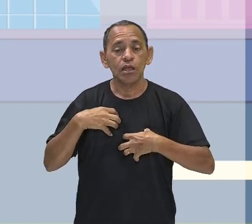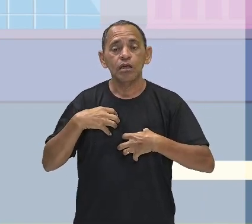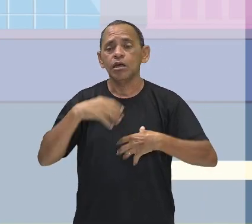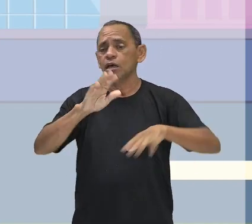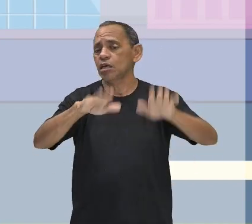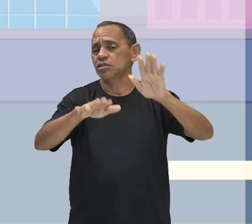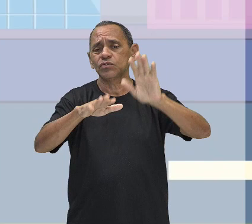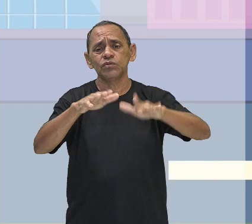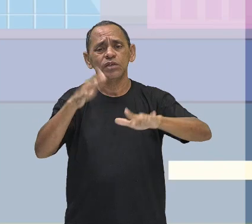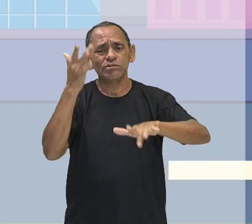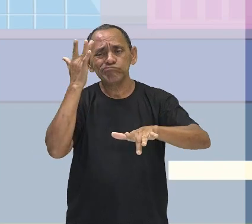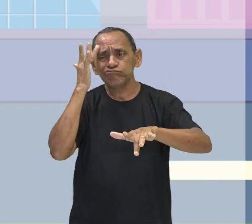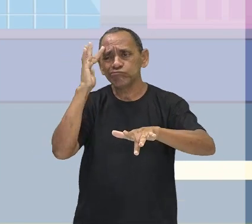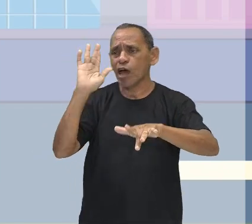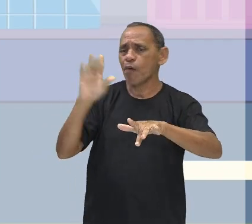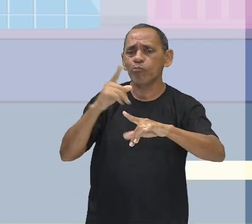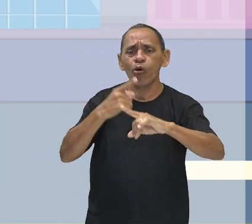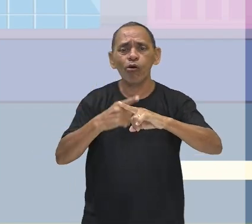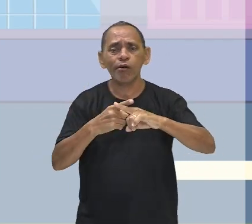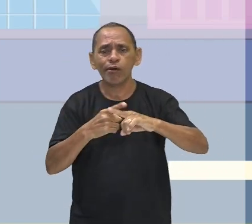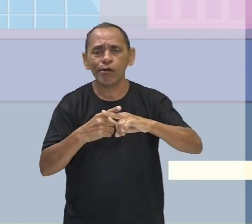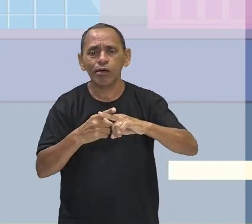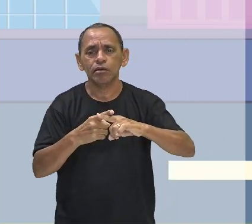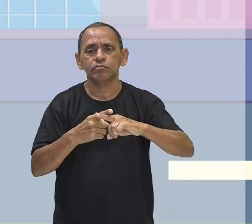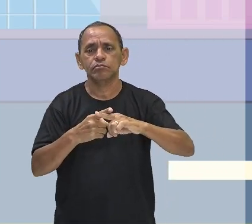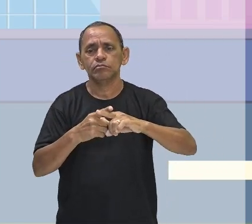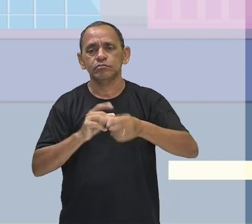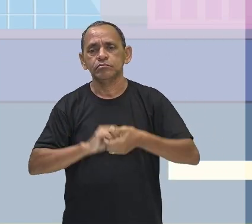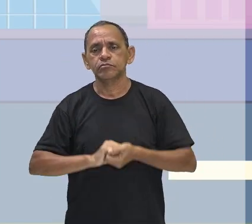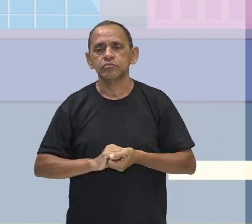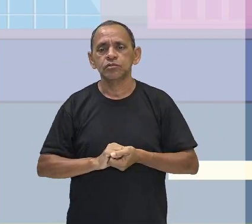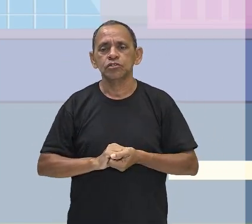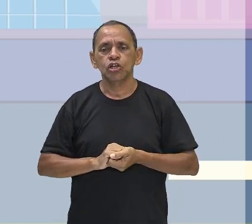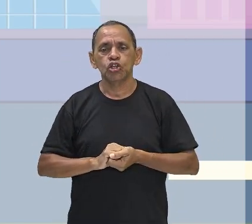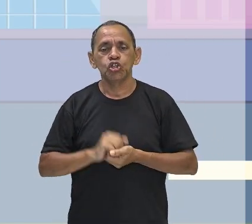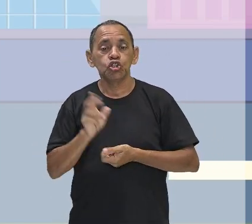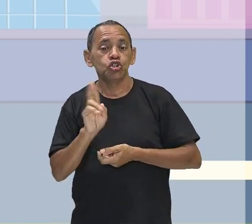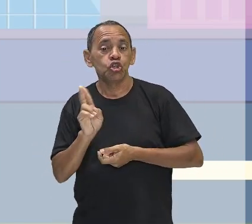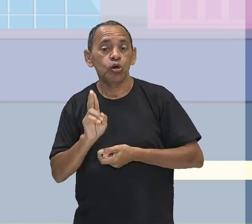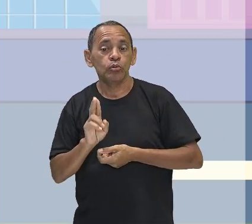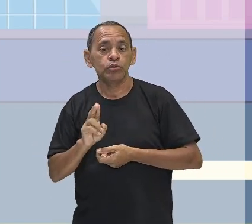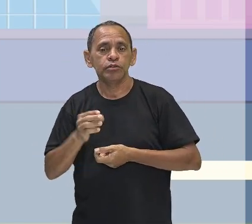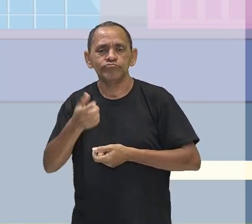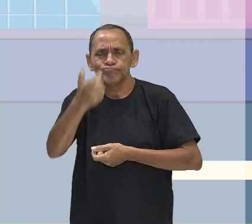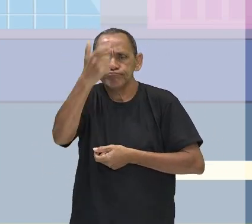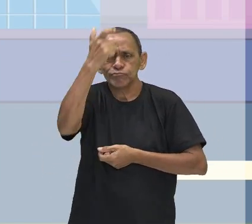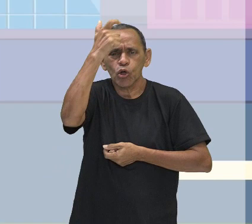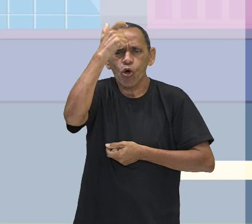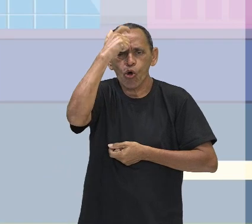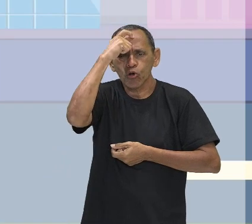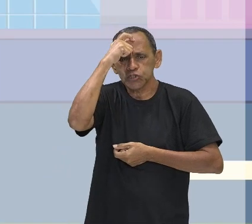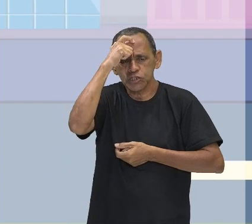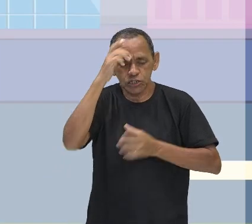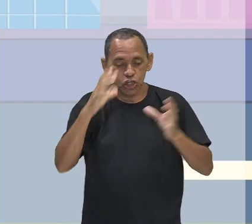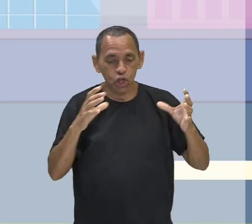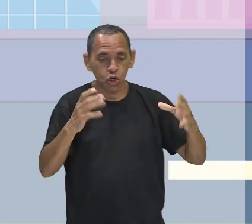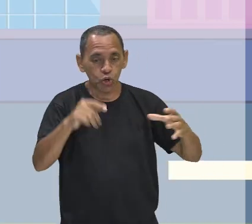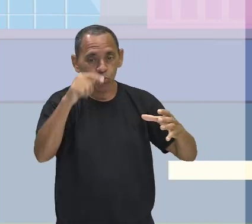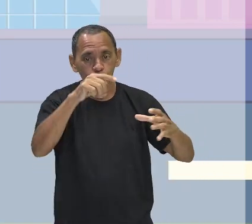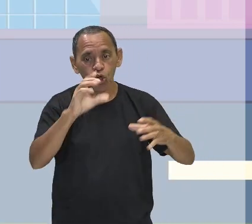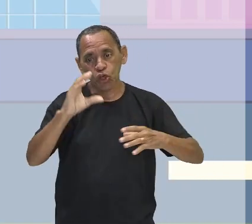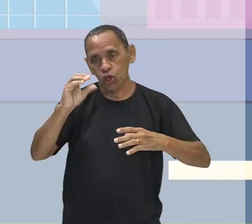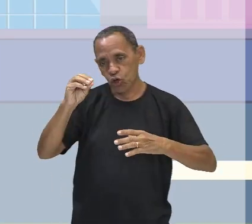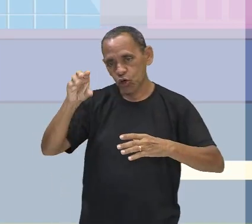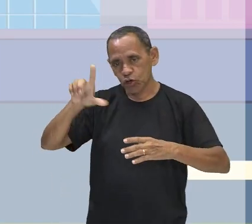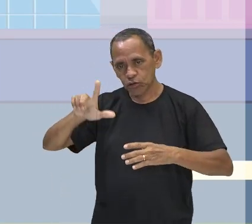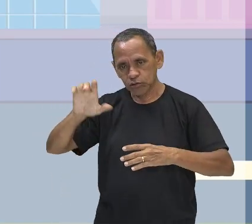quê. Durkheim chamou isso de consciência coletiva, algo que está pairando sobre a sociedade,